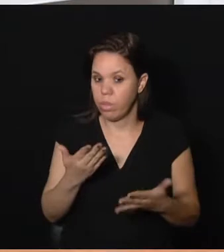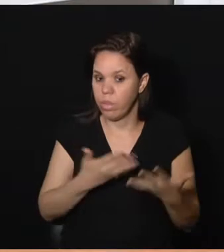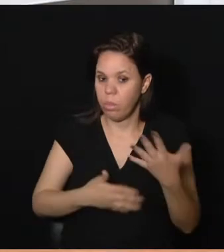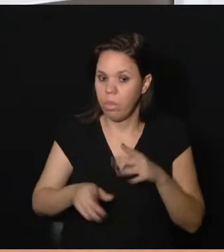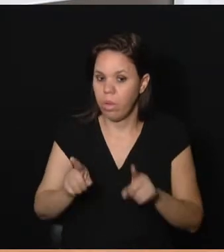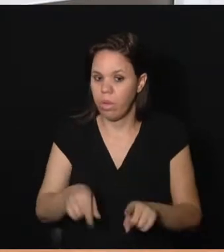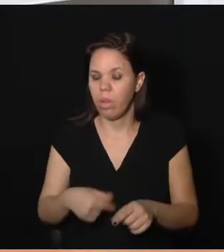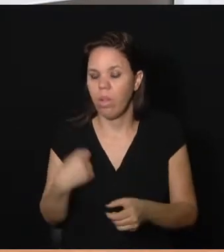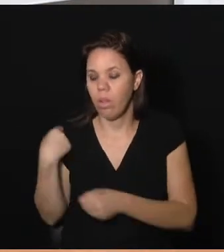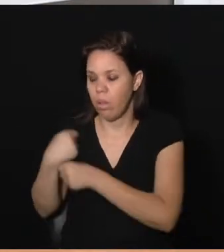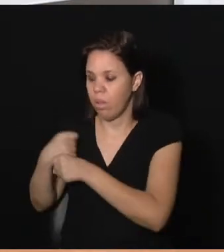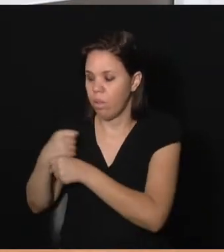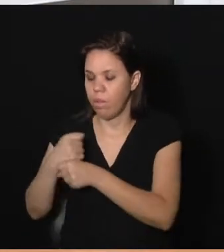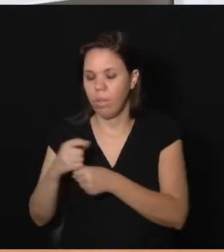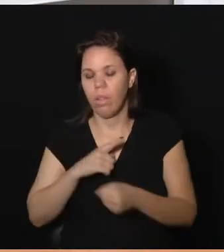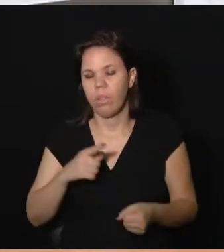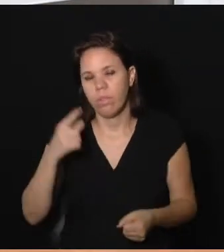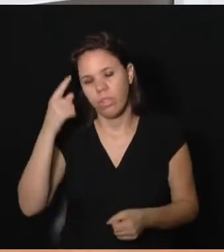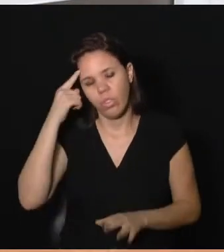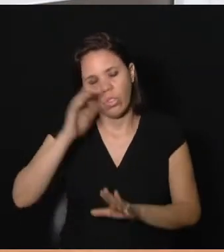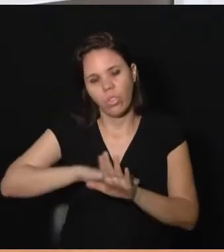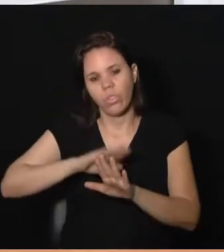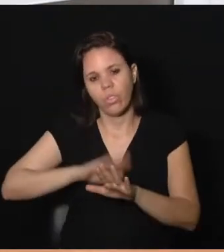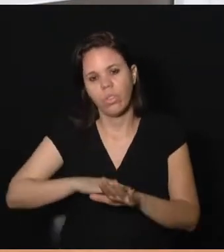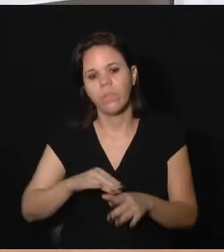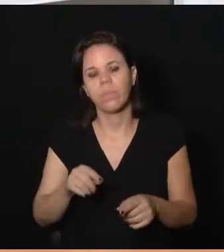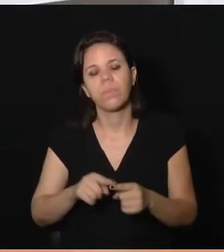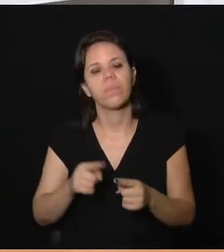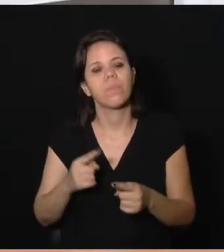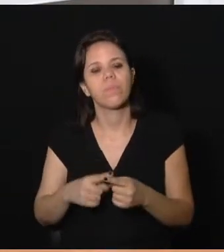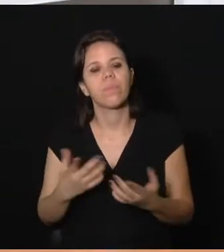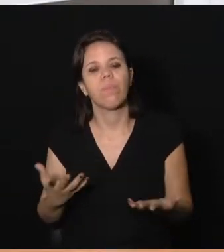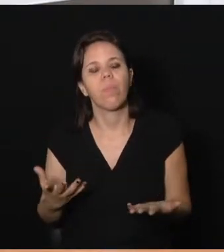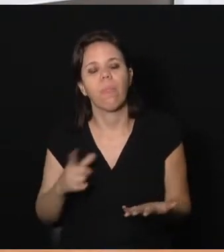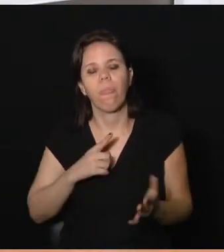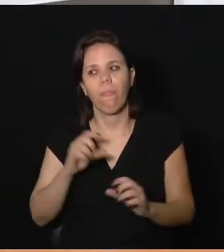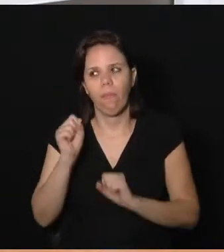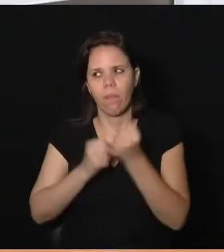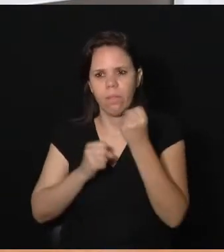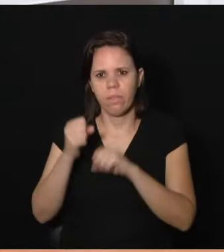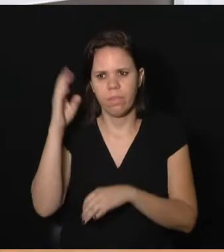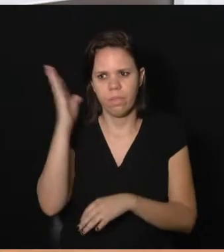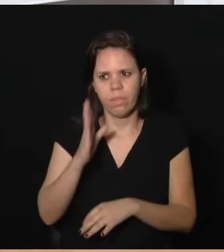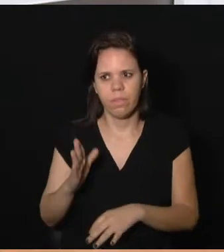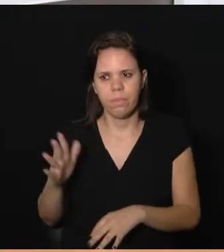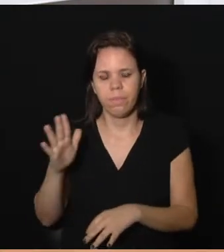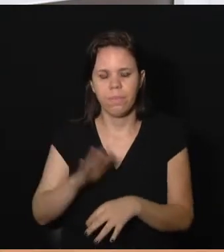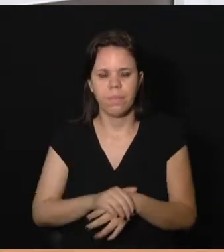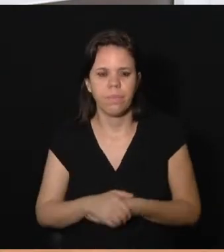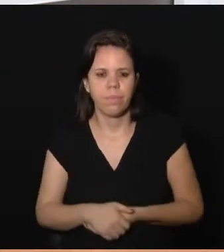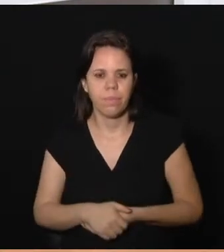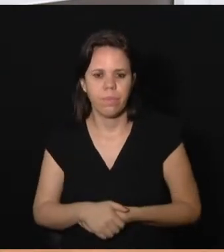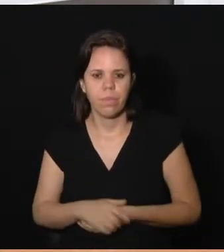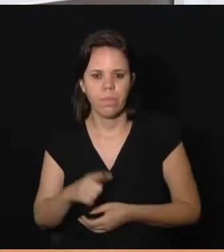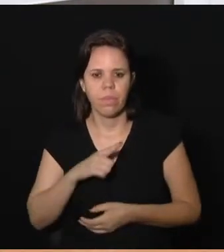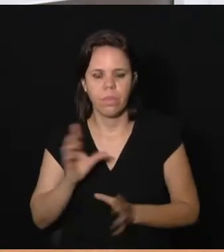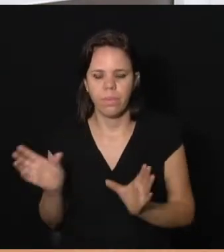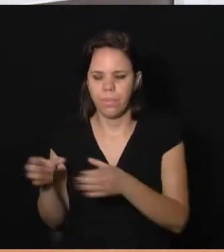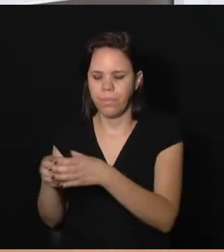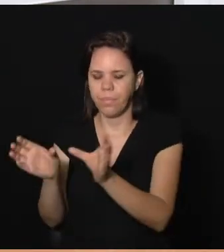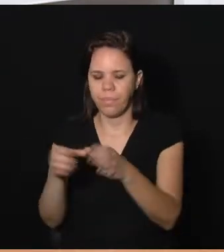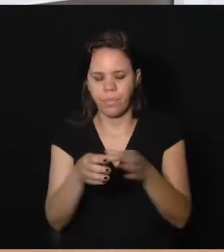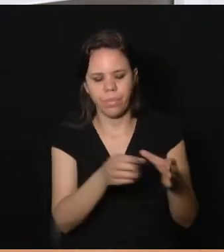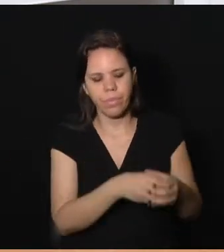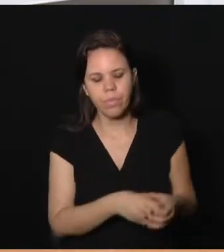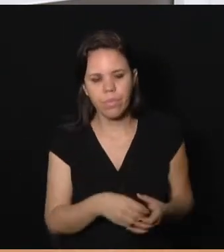tínhamos a ideologia do protecionismo excessivo da indústria nacional. Então eram grupos